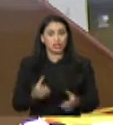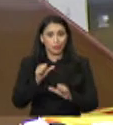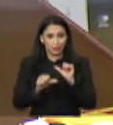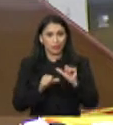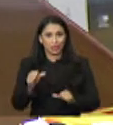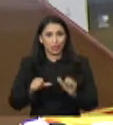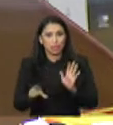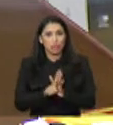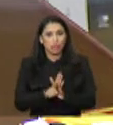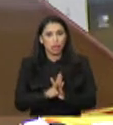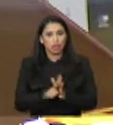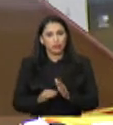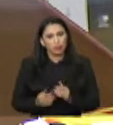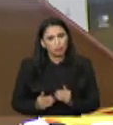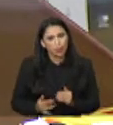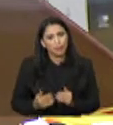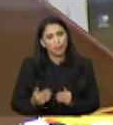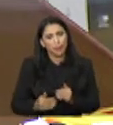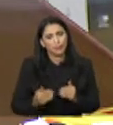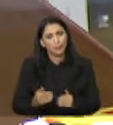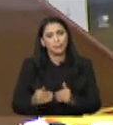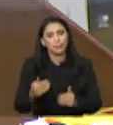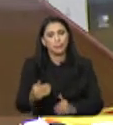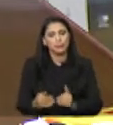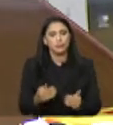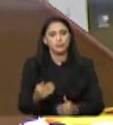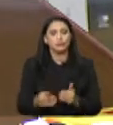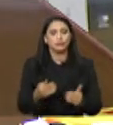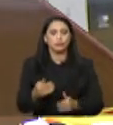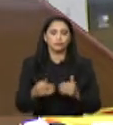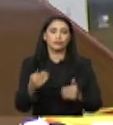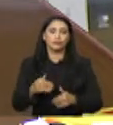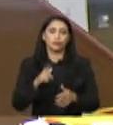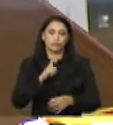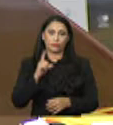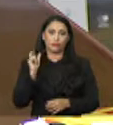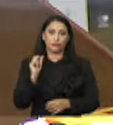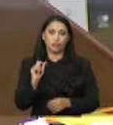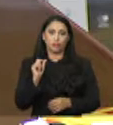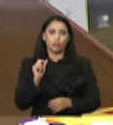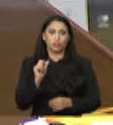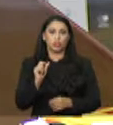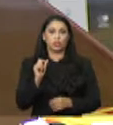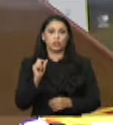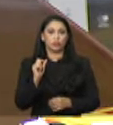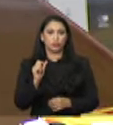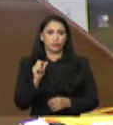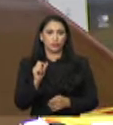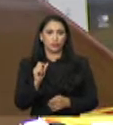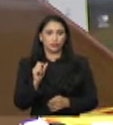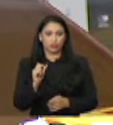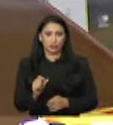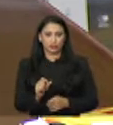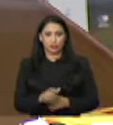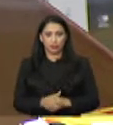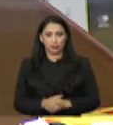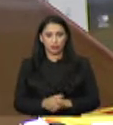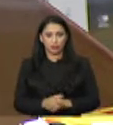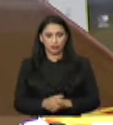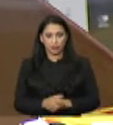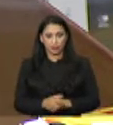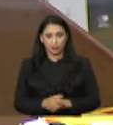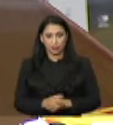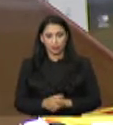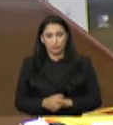essa modificação Legislativa fica na esteira de uma série de outras alterações que foram na mesma direção de reservar as penas por improbidade